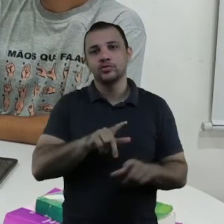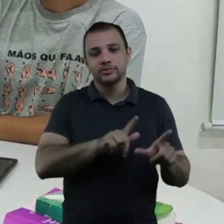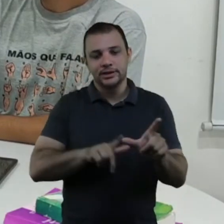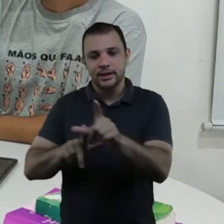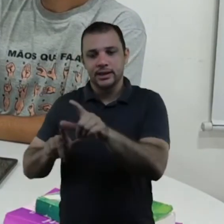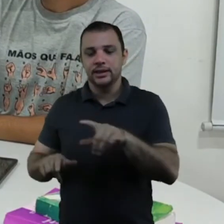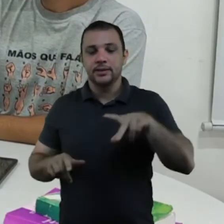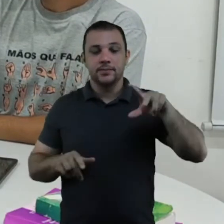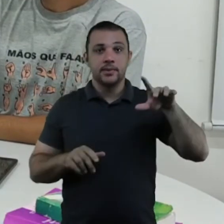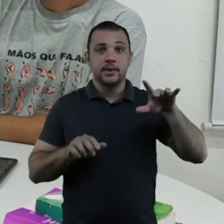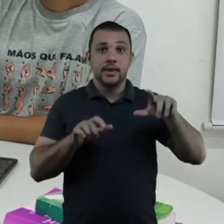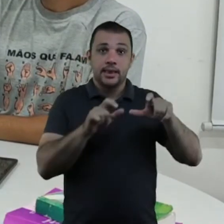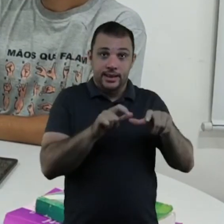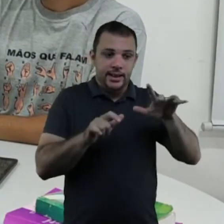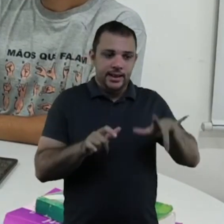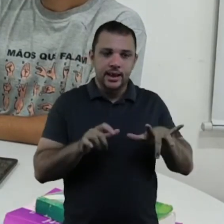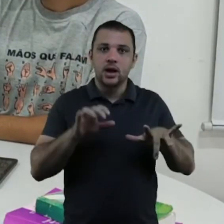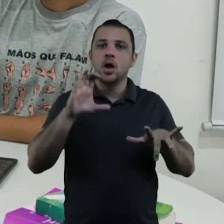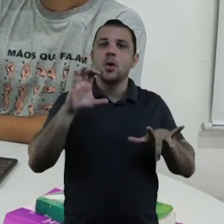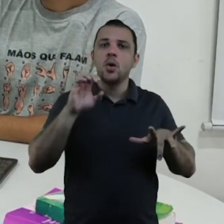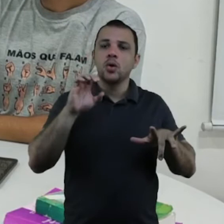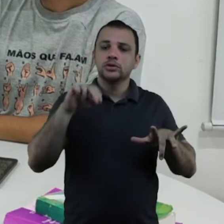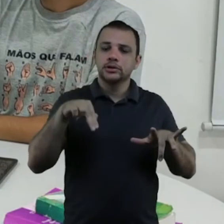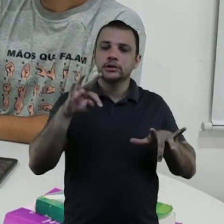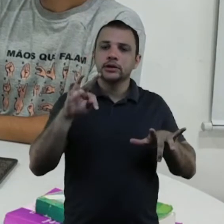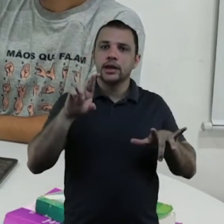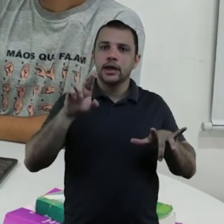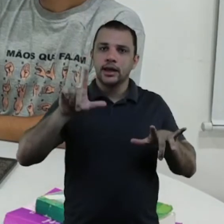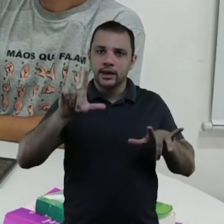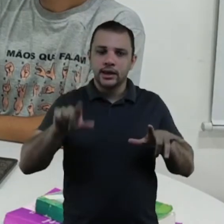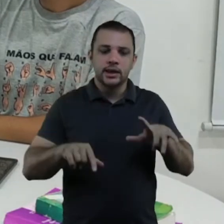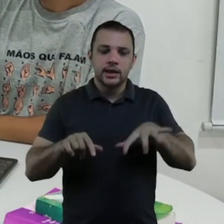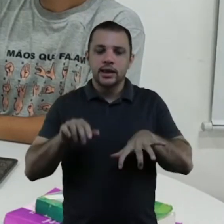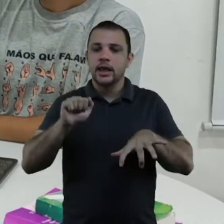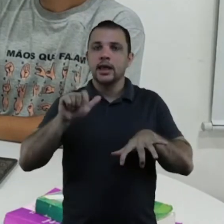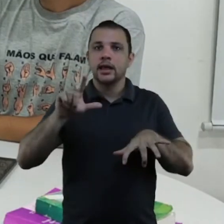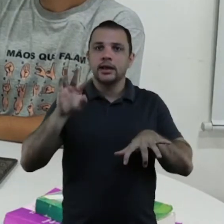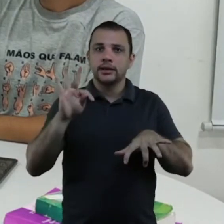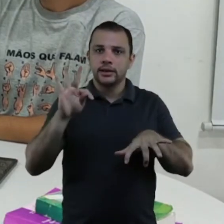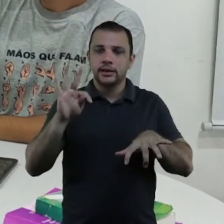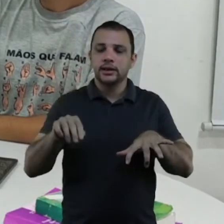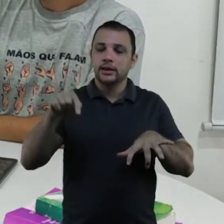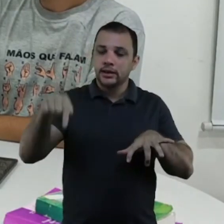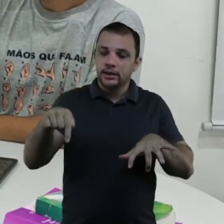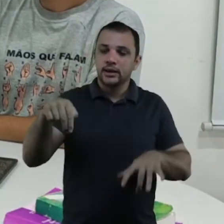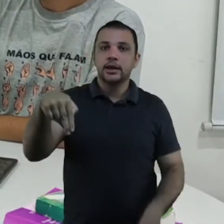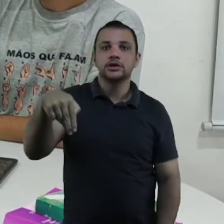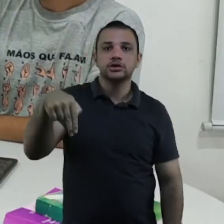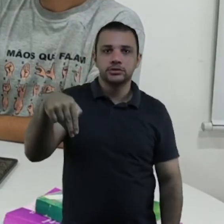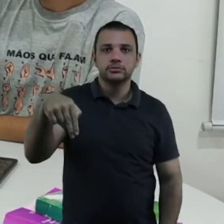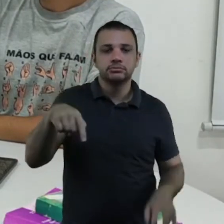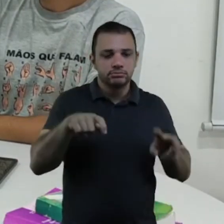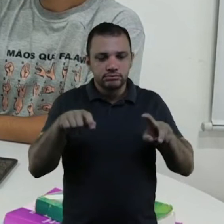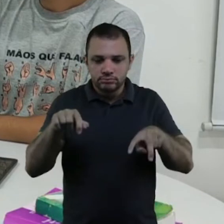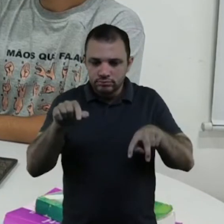lá, rapidamente você ativa esse comando. E aí, você que não enxerga, você consegue voltar a usar o computador normalmente e